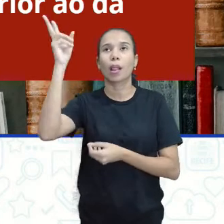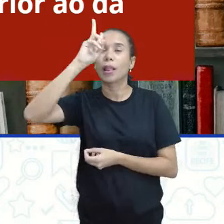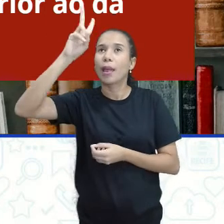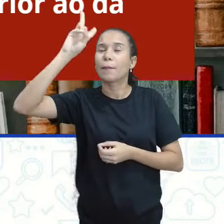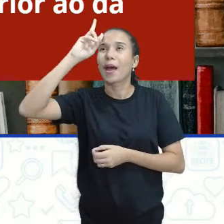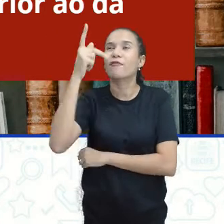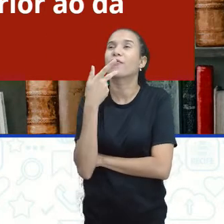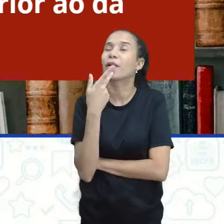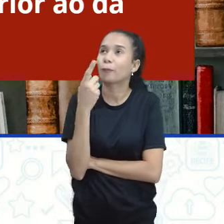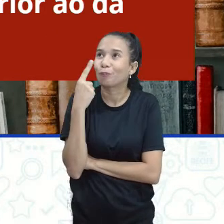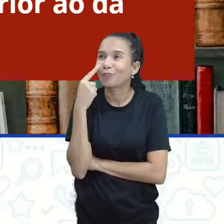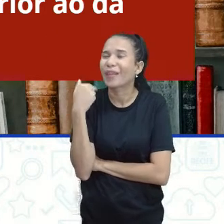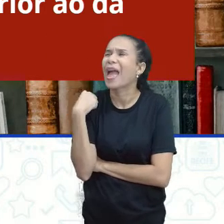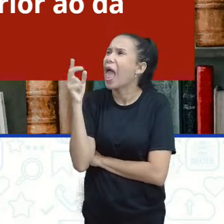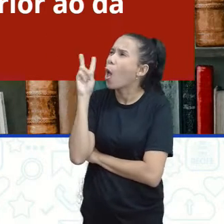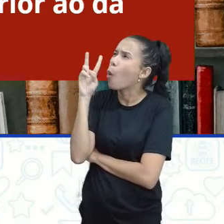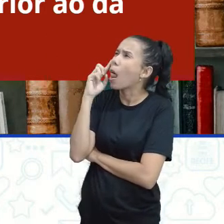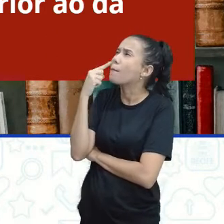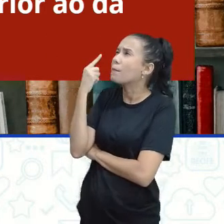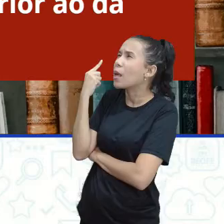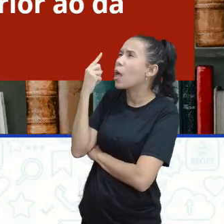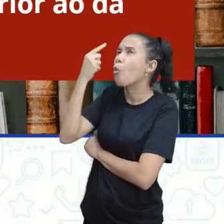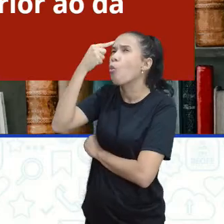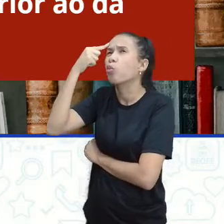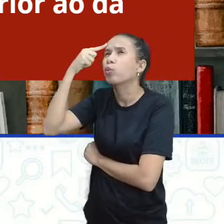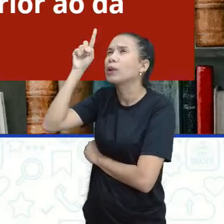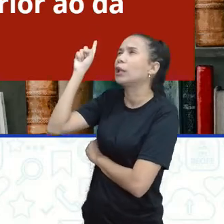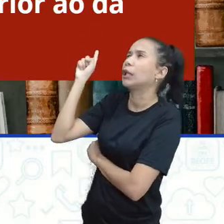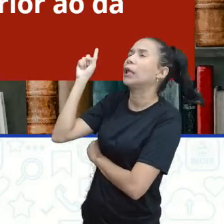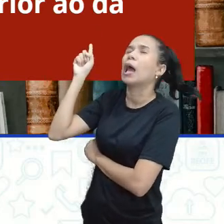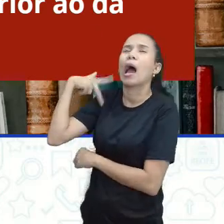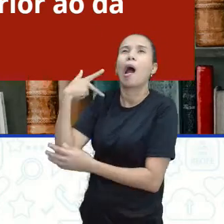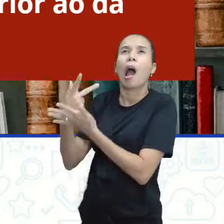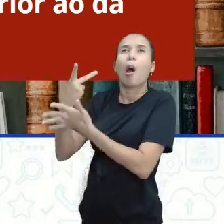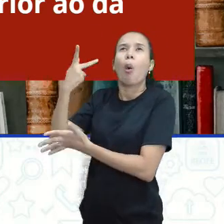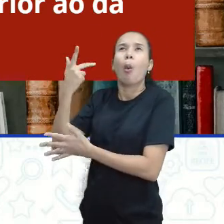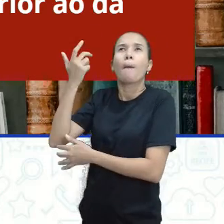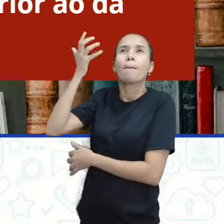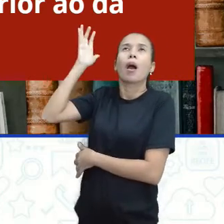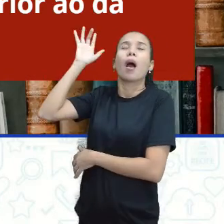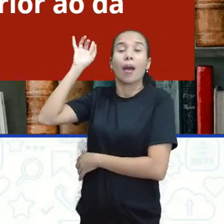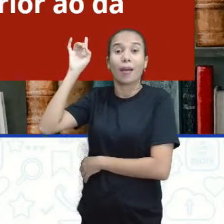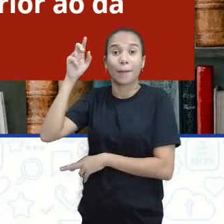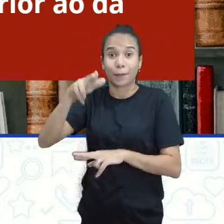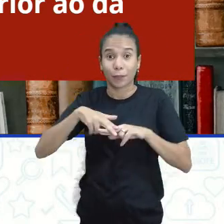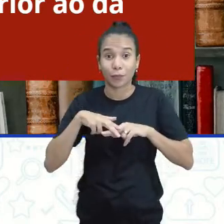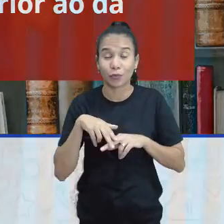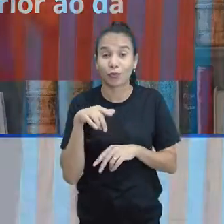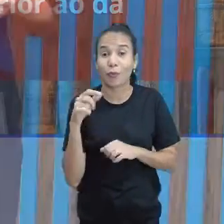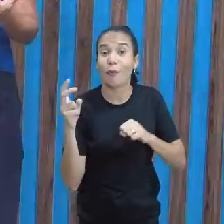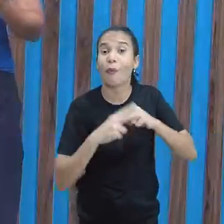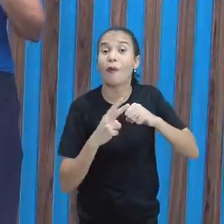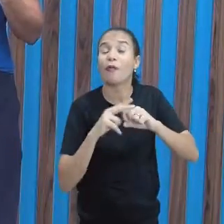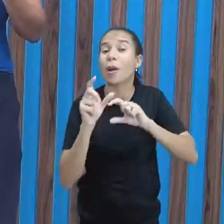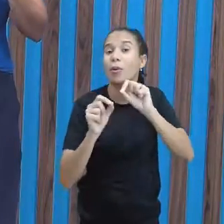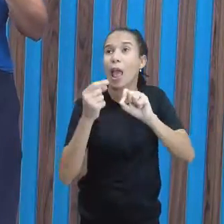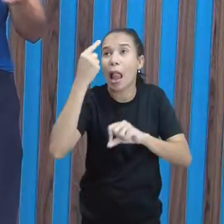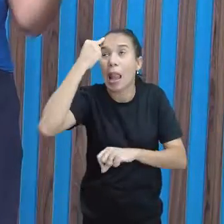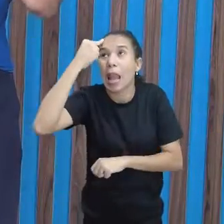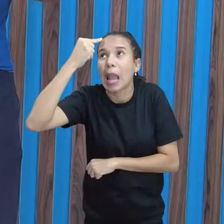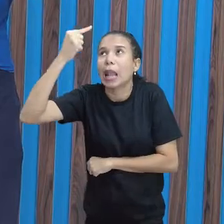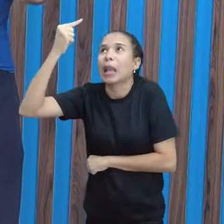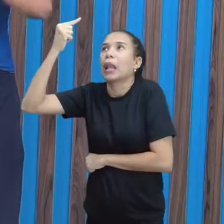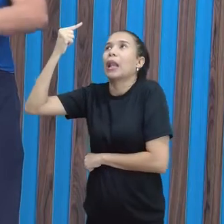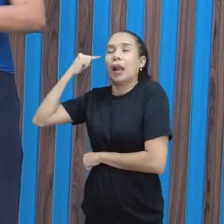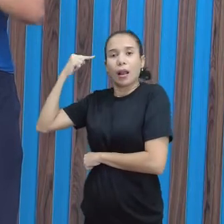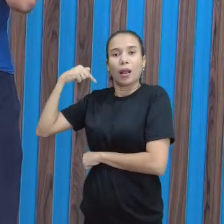dizer, eu lembrei que aquele dia tal coisa aconteceu, o verbo está onde? No passado. Porque eu